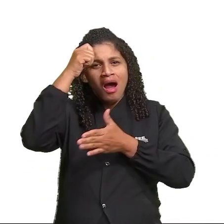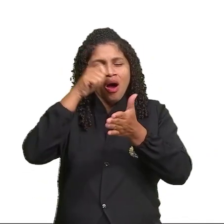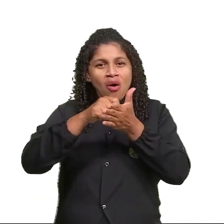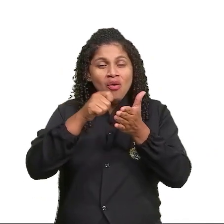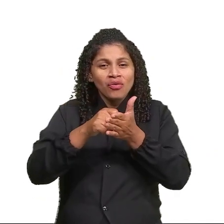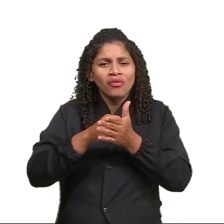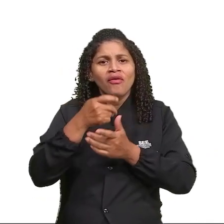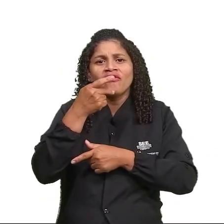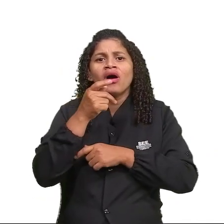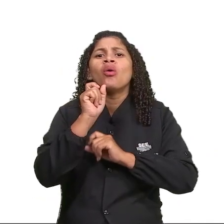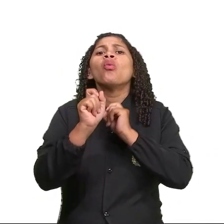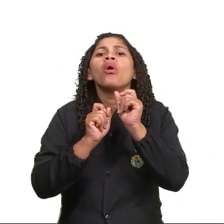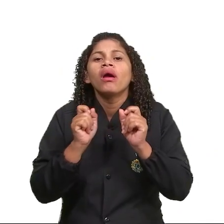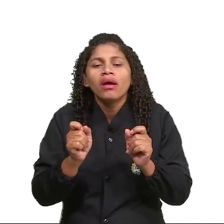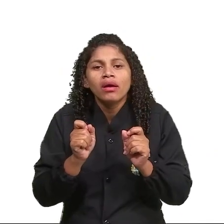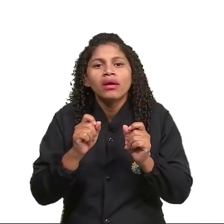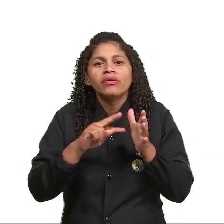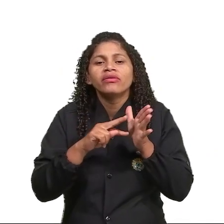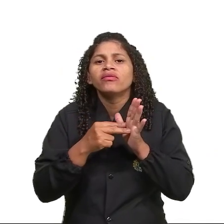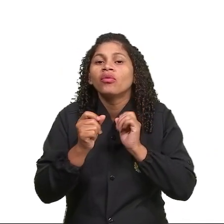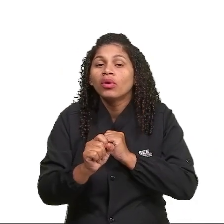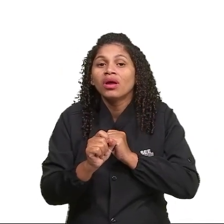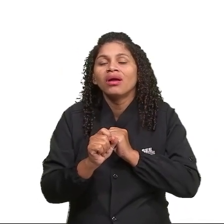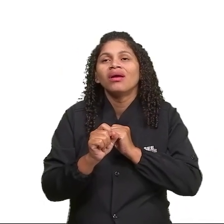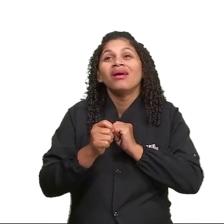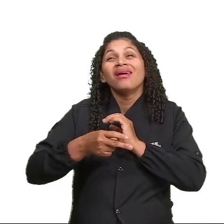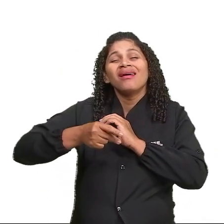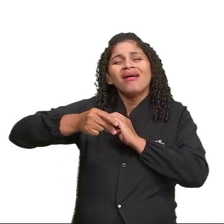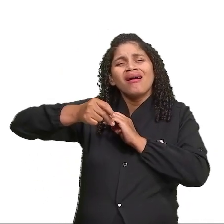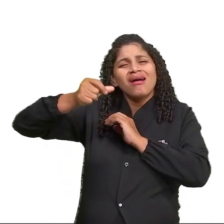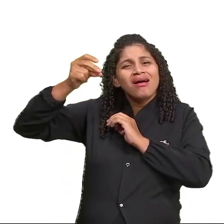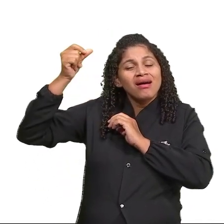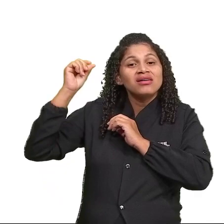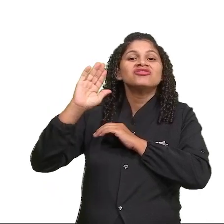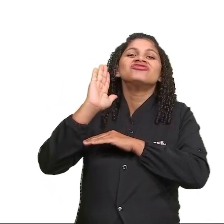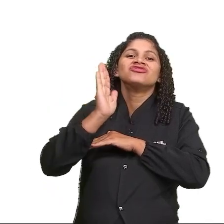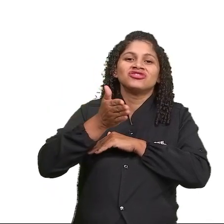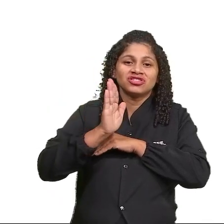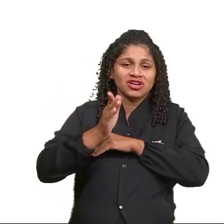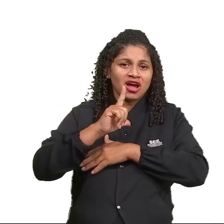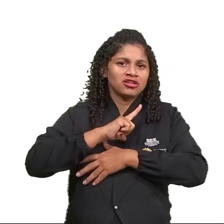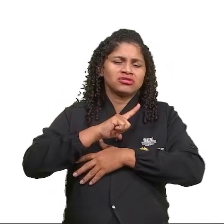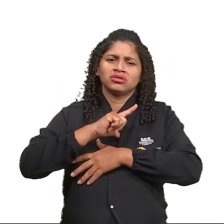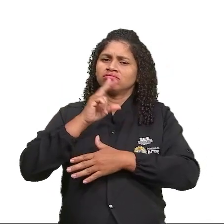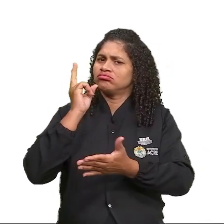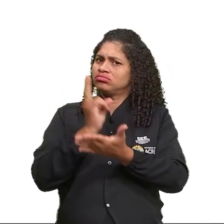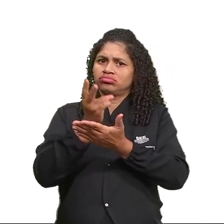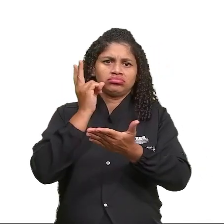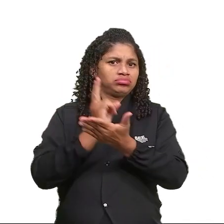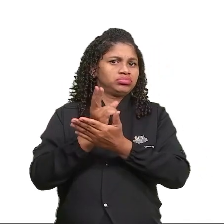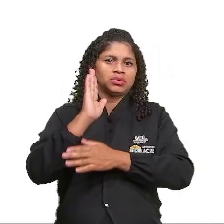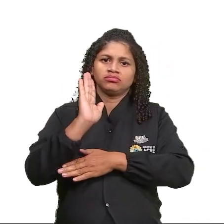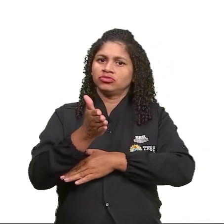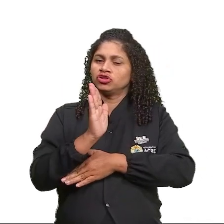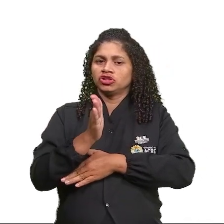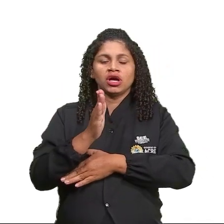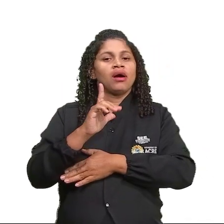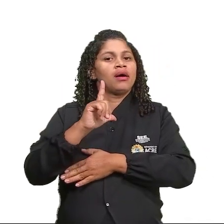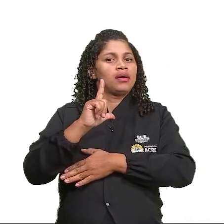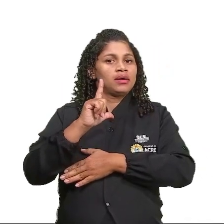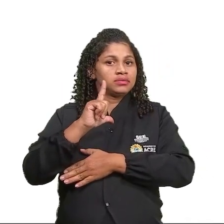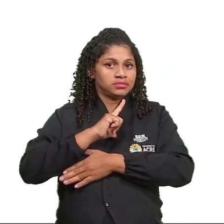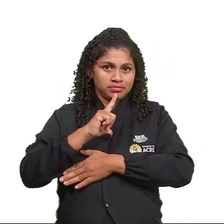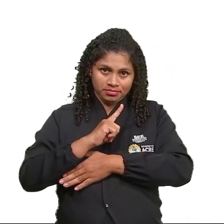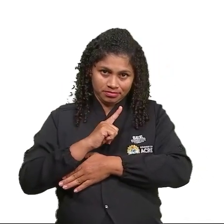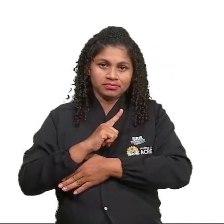do início já havia um início. É a ideia de que tudo já sempre existiu. Ok. Enquanto